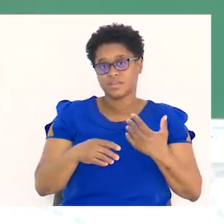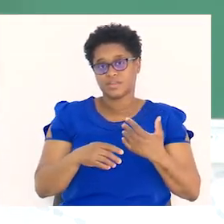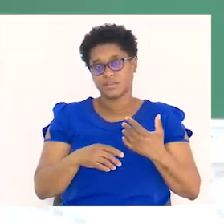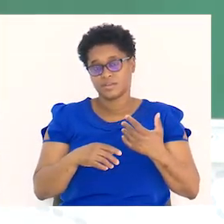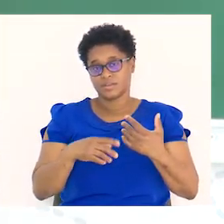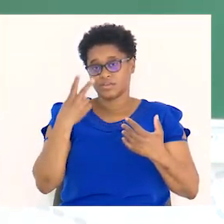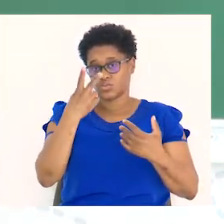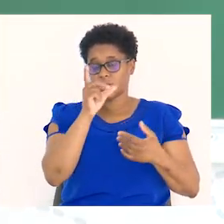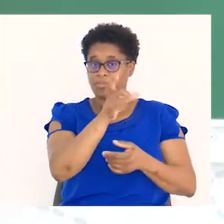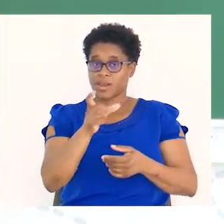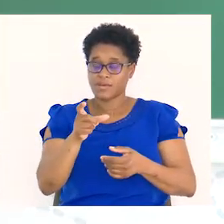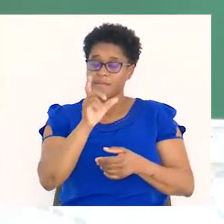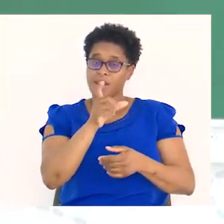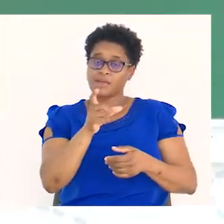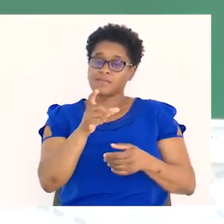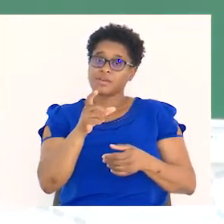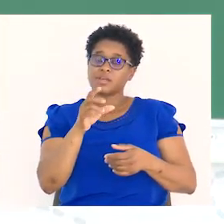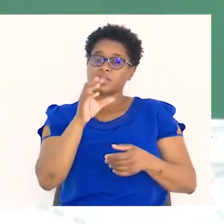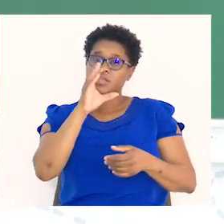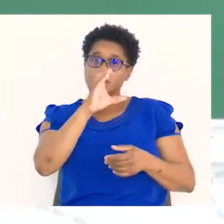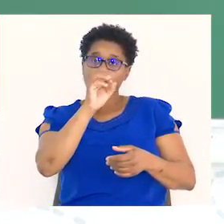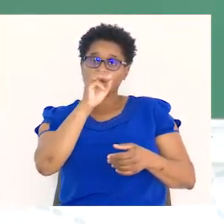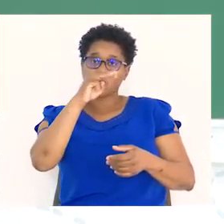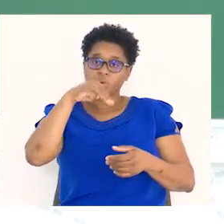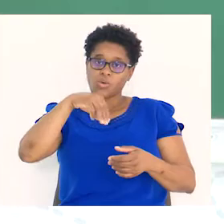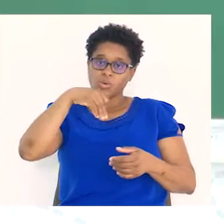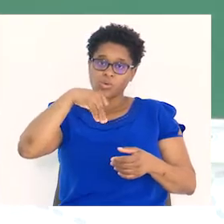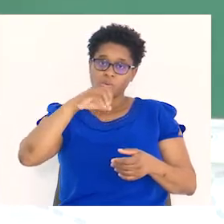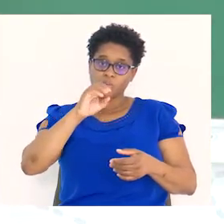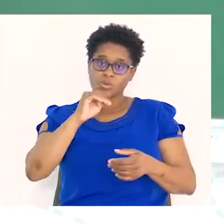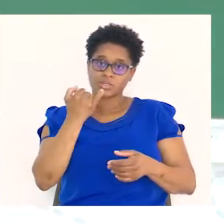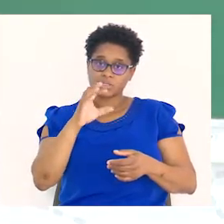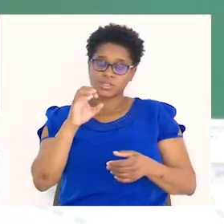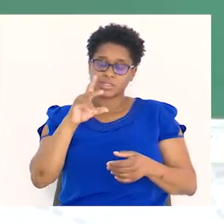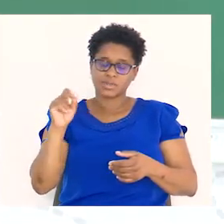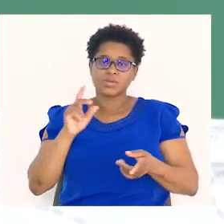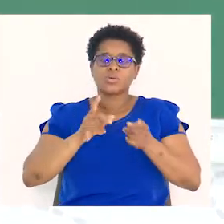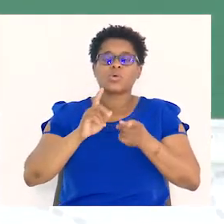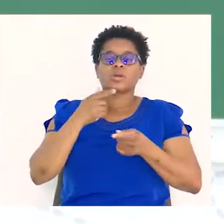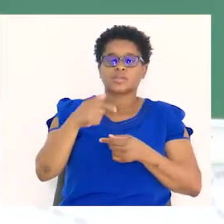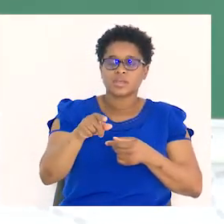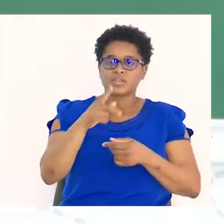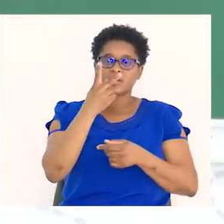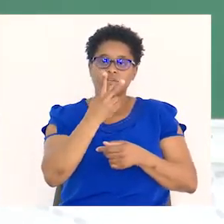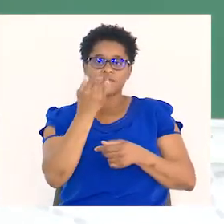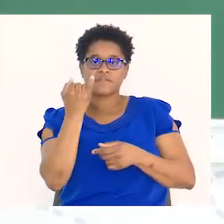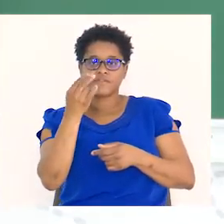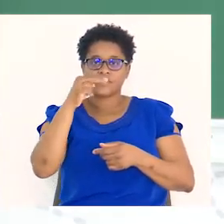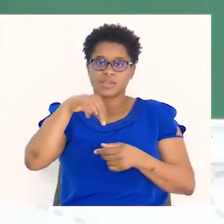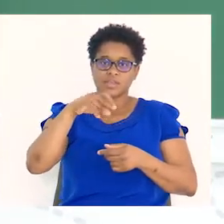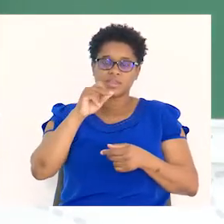Segundo radical. Fazendo essas duas palavras, uma palavra no processo de composição, o que é que tens?